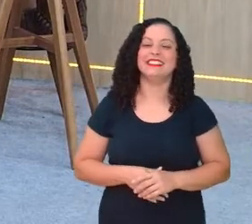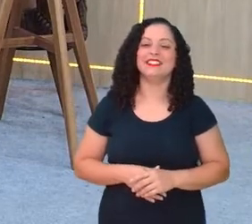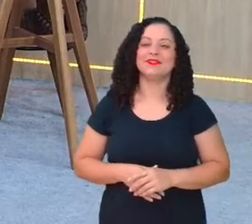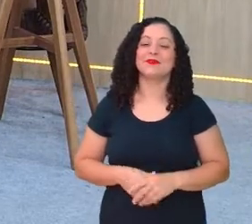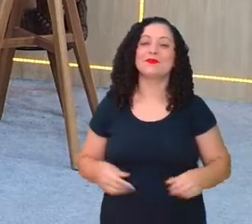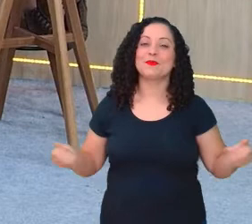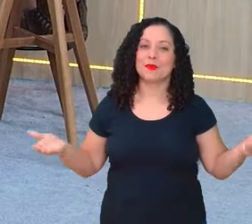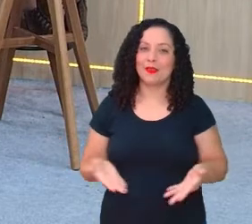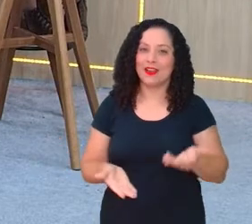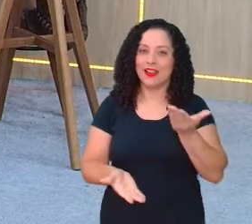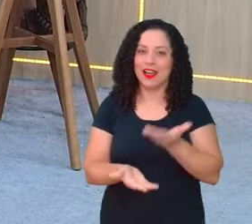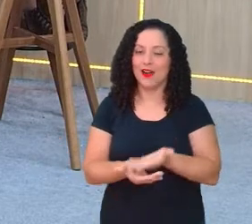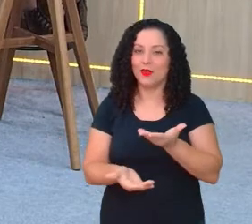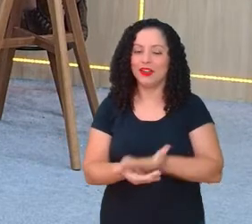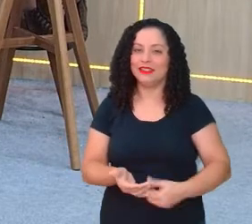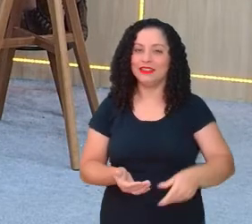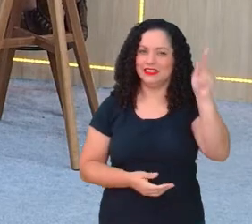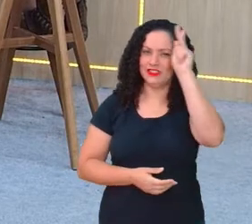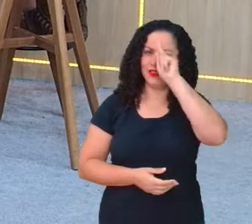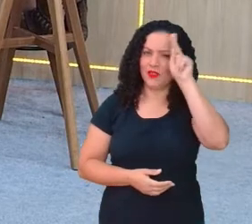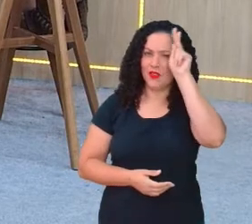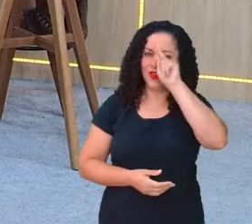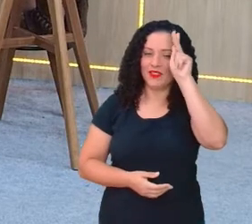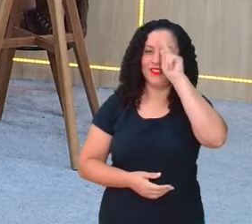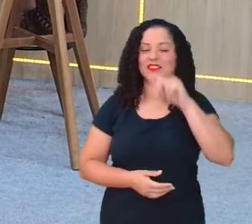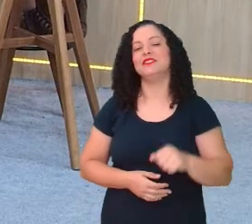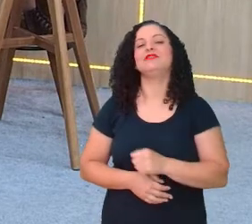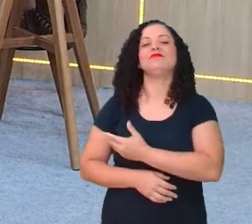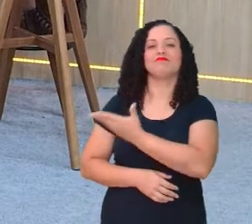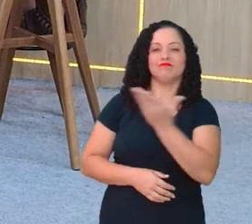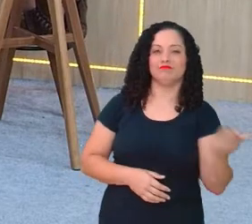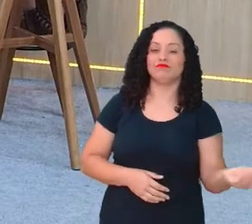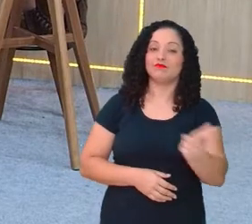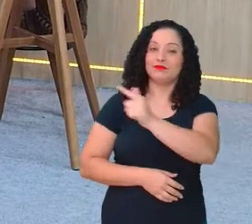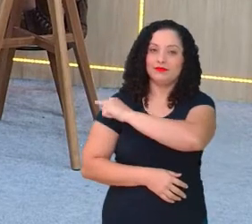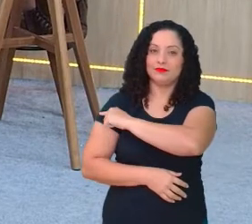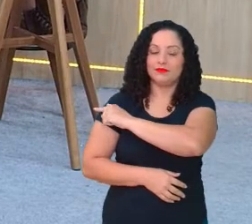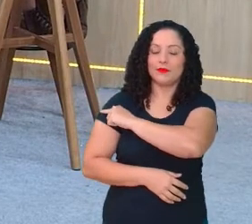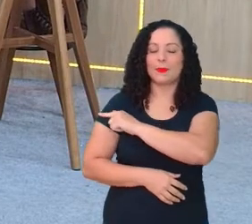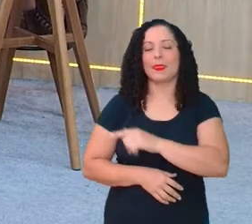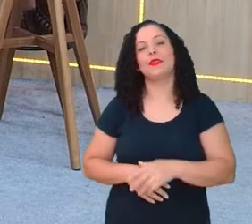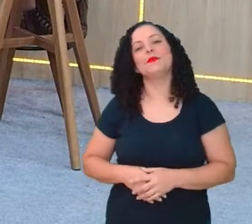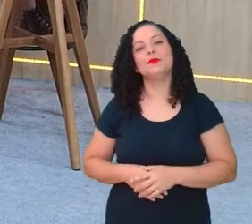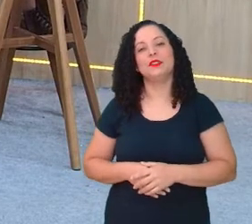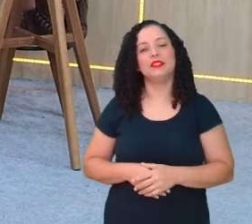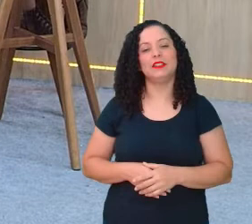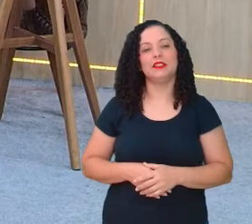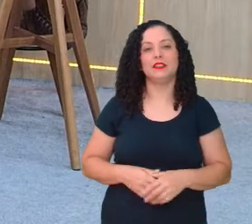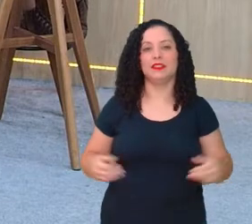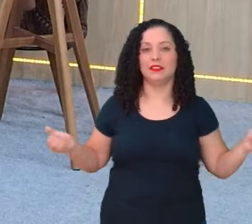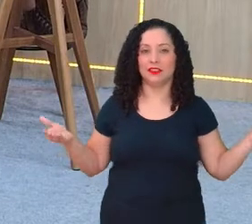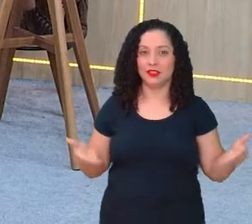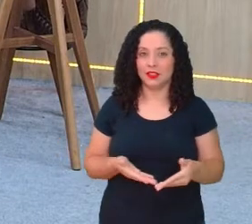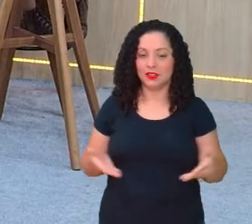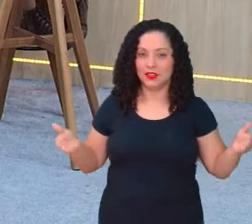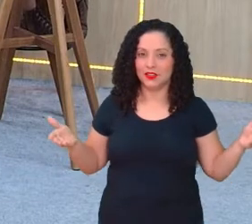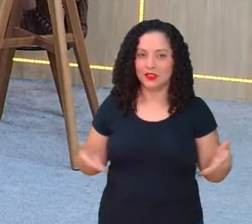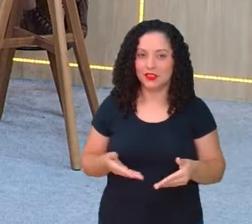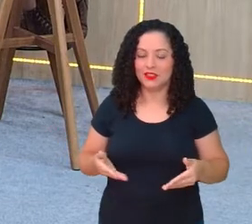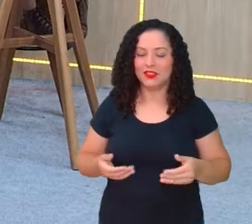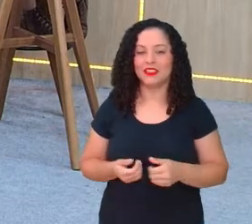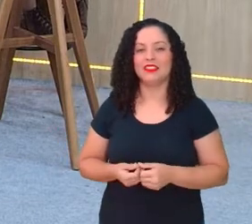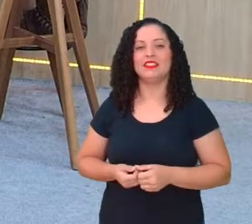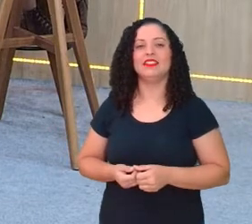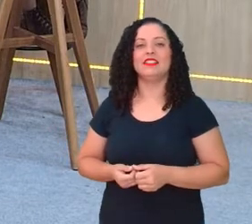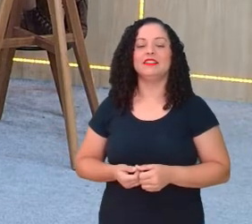para mais uma aula de história, uma aula para a turma do 7º ano aqui pelo Educa Recife. E nesse sentido, a